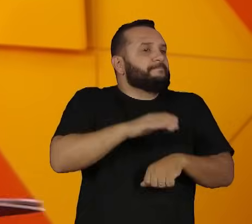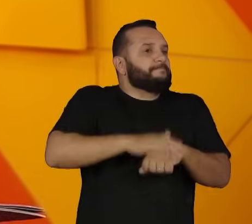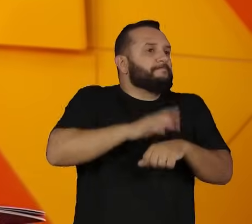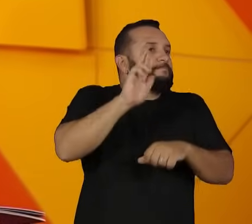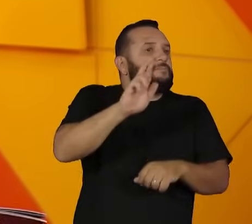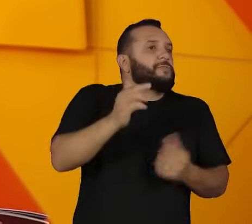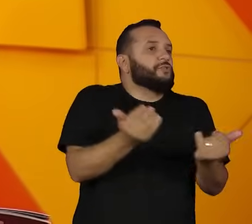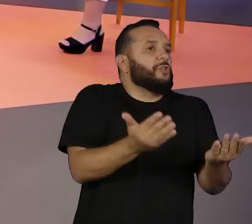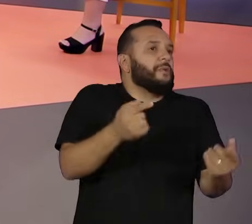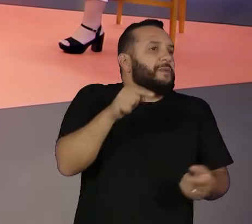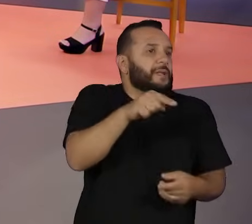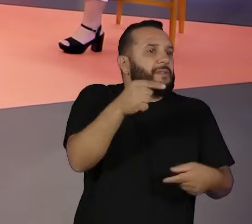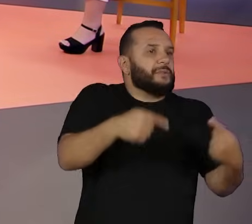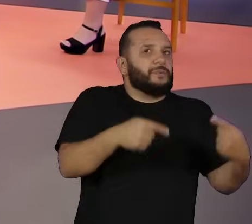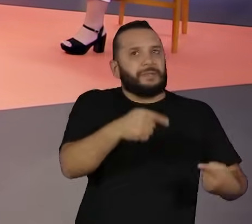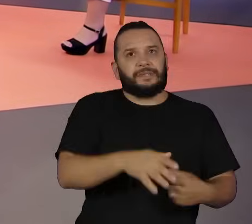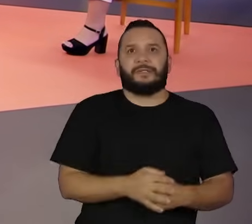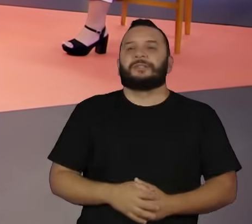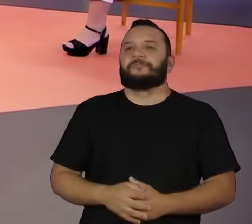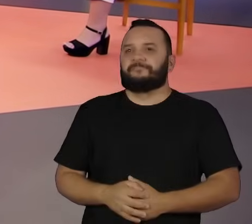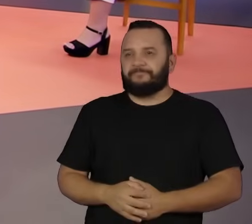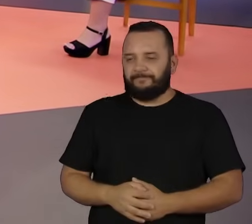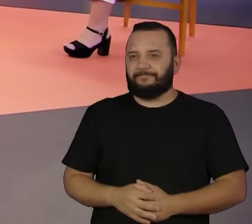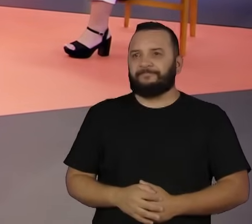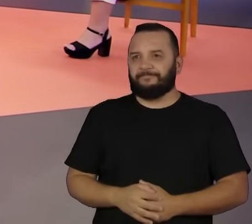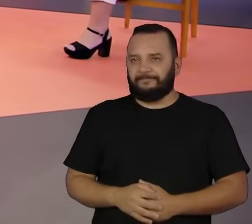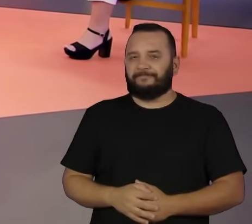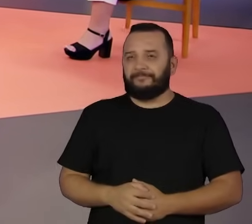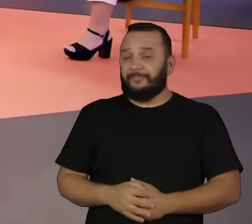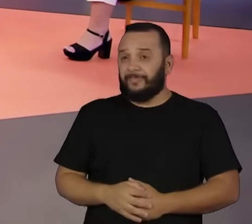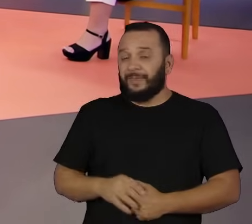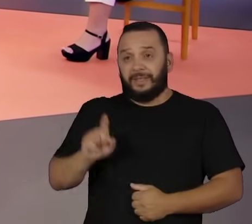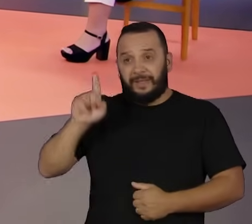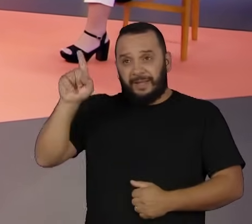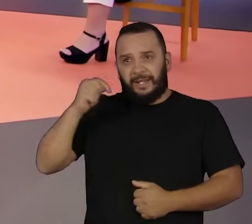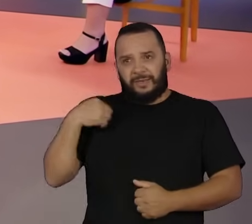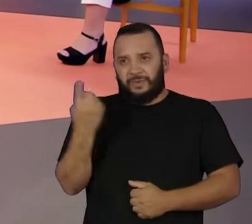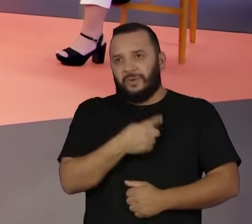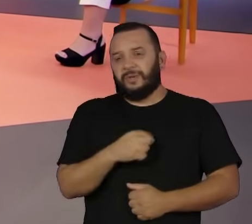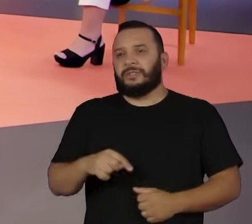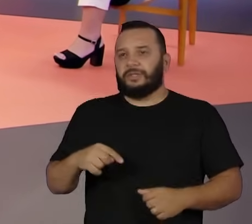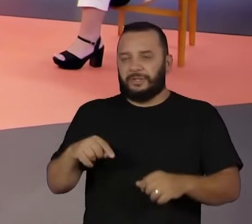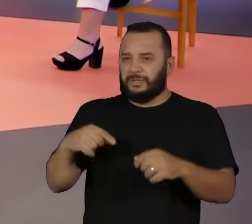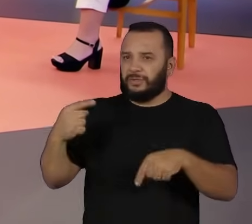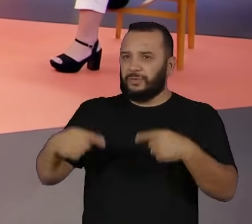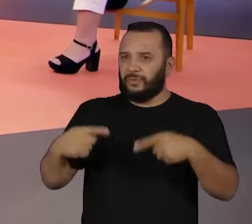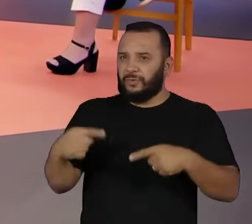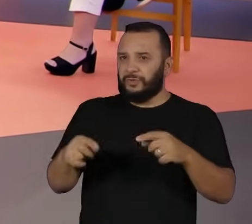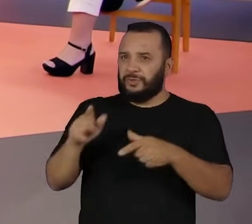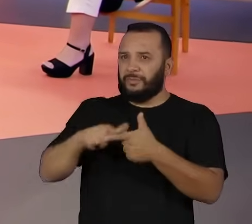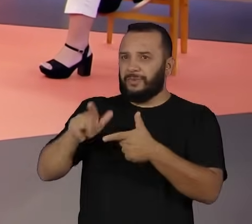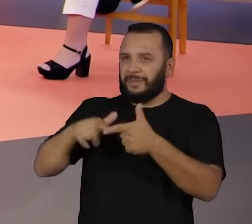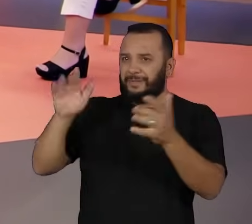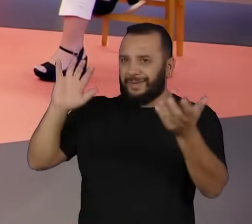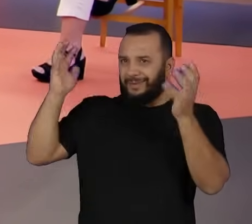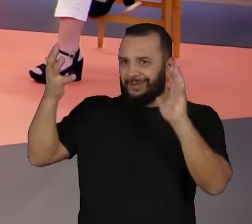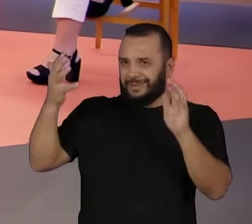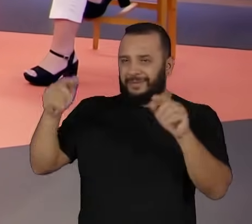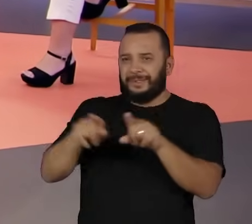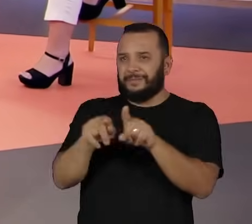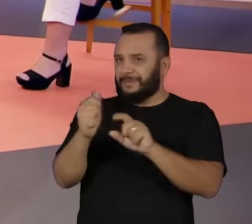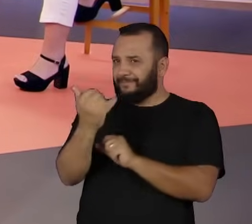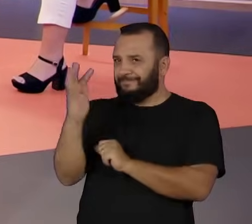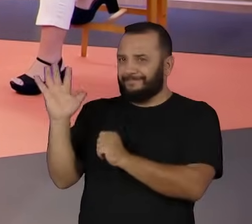nessas discussões? Perfeito, é tremendo, porque no Perifa a gente discute, por exemplo, crise climática e discute meio ambiente